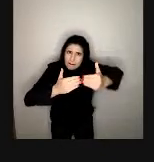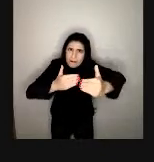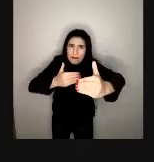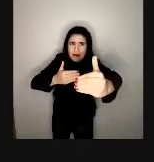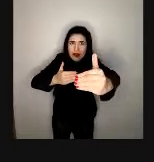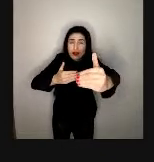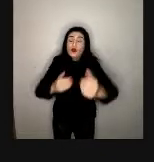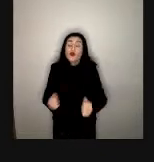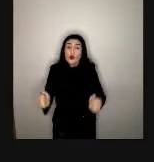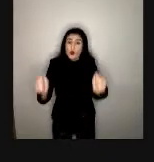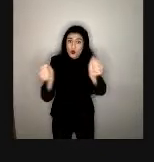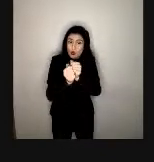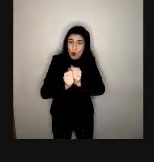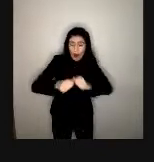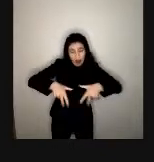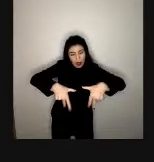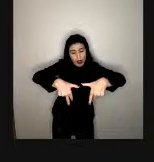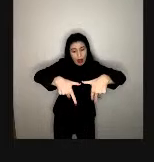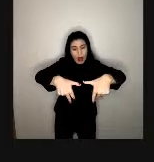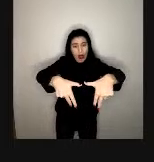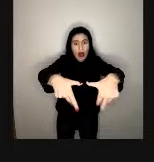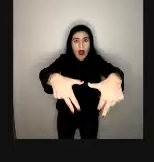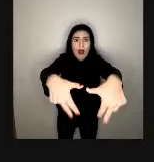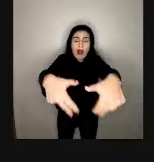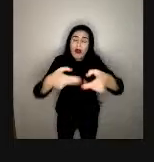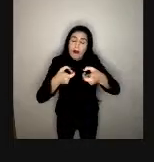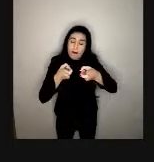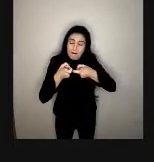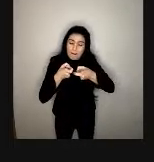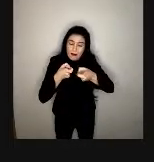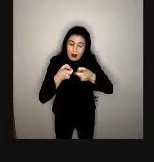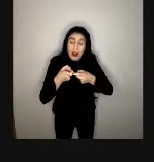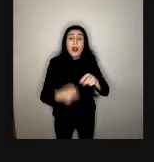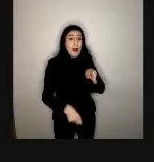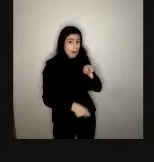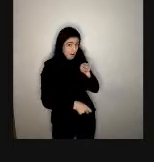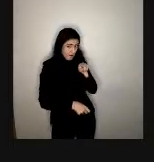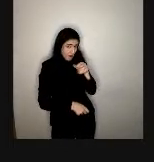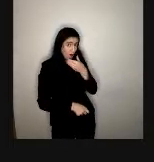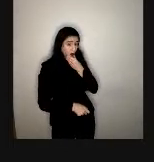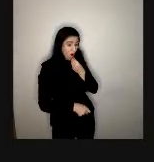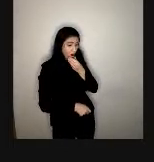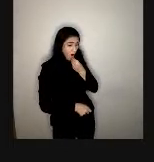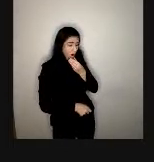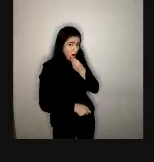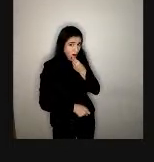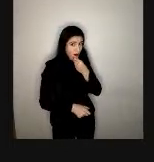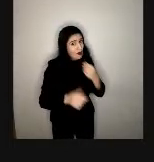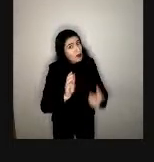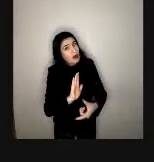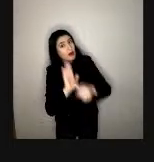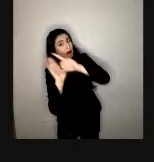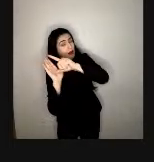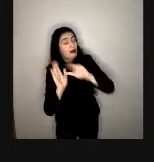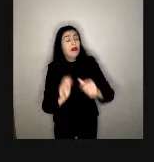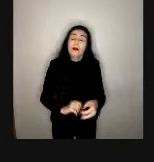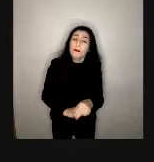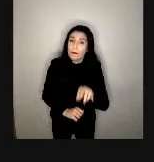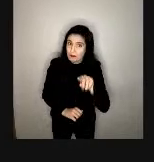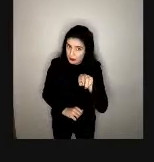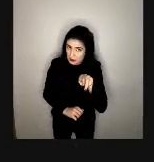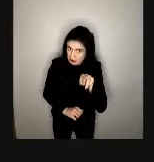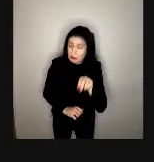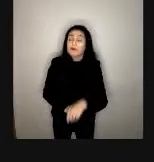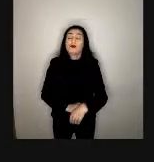para o atendimento. Claro que quem acompanhava muito meu irmão antes, né, quando meu irmão estava vivo, era a